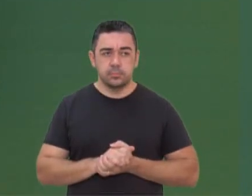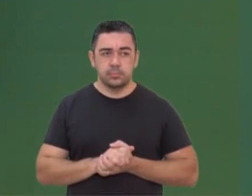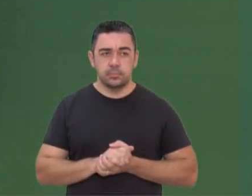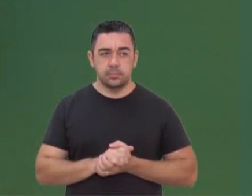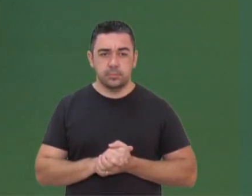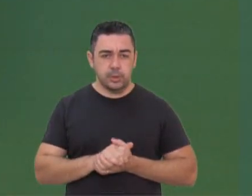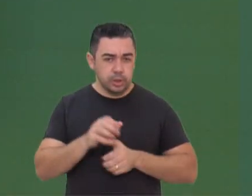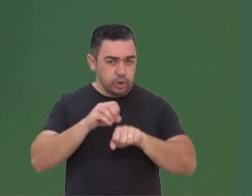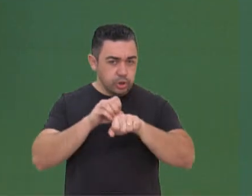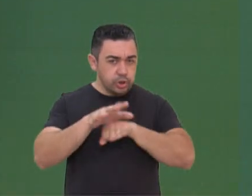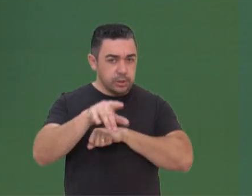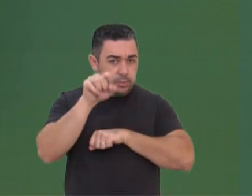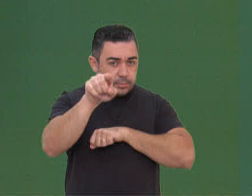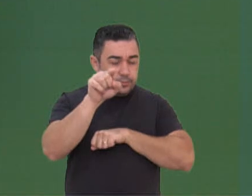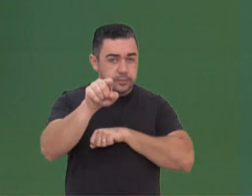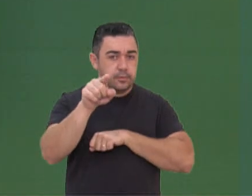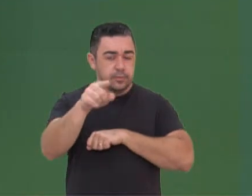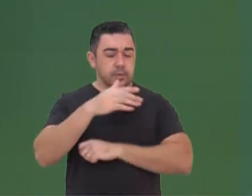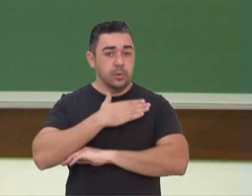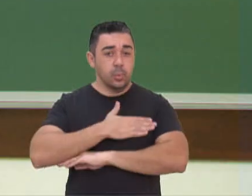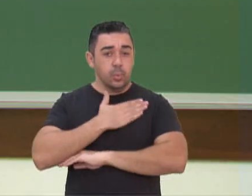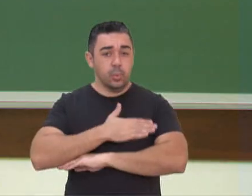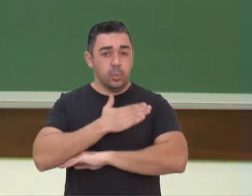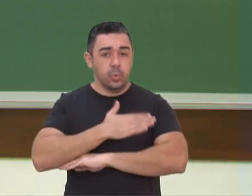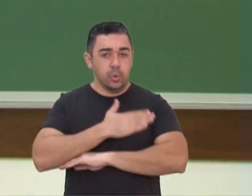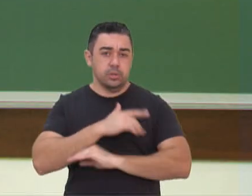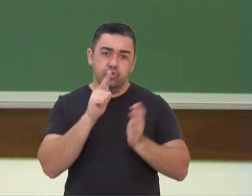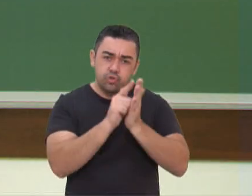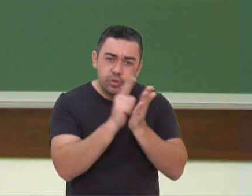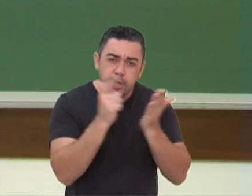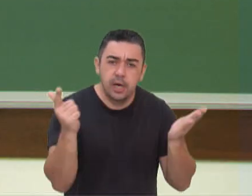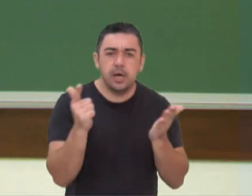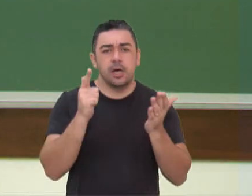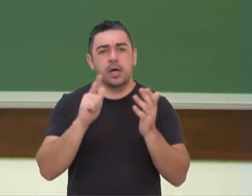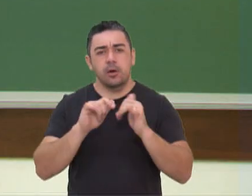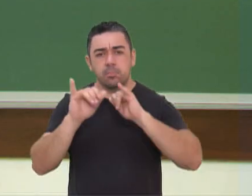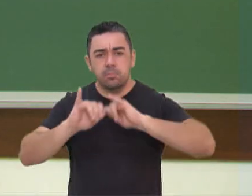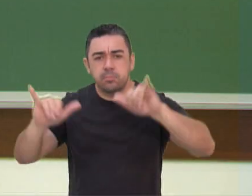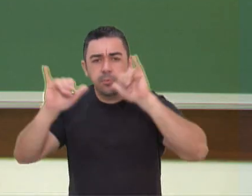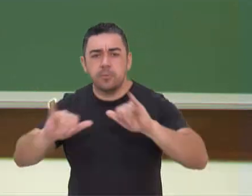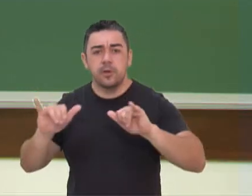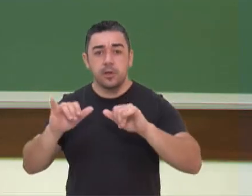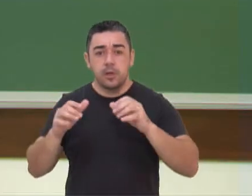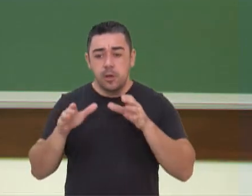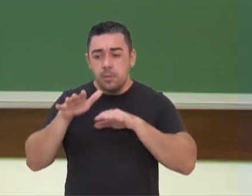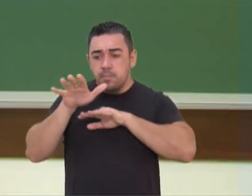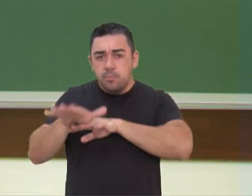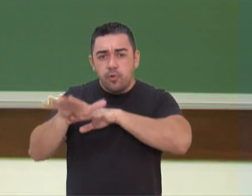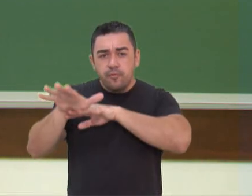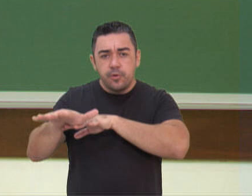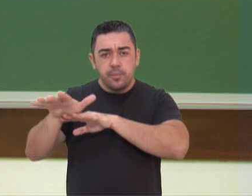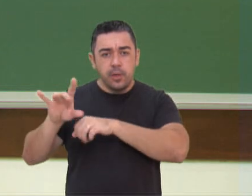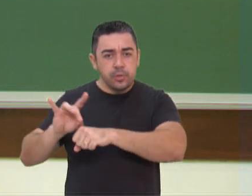Tem uma dica para você ainda. Quem gosta de jornalismo, de imprensa, desse movimento negro e da presença do negro na